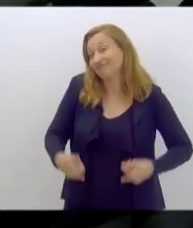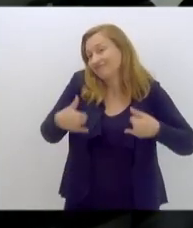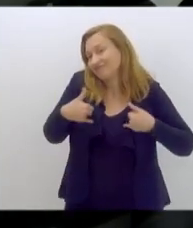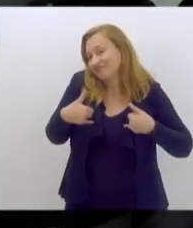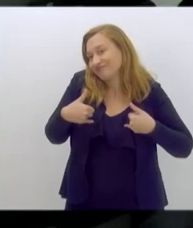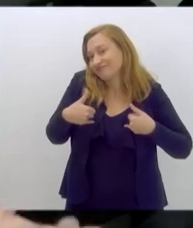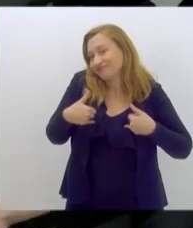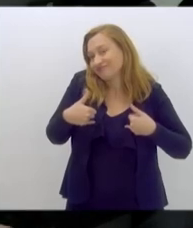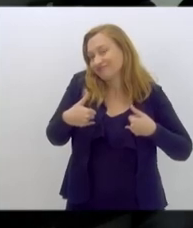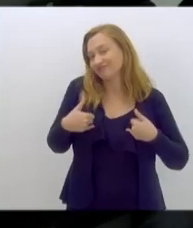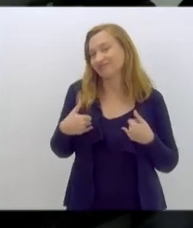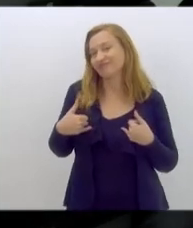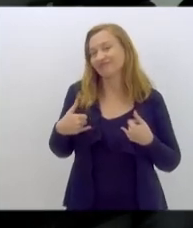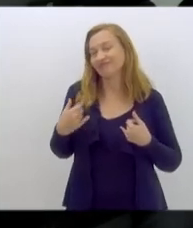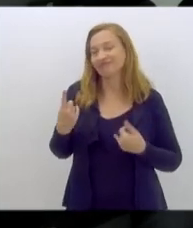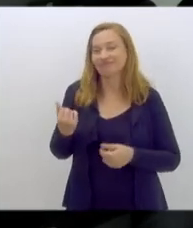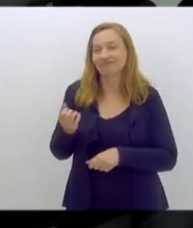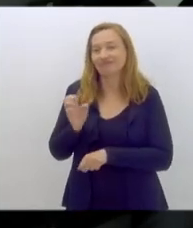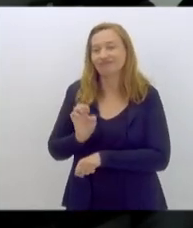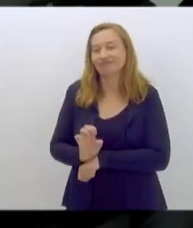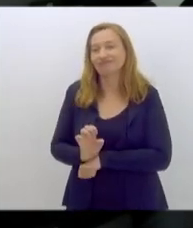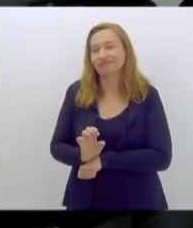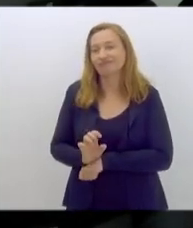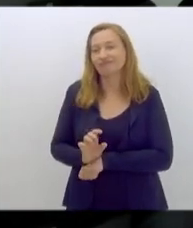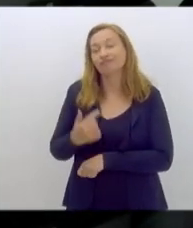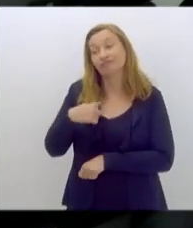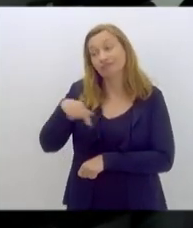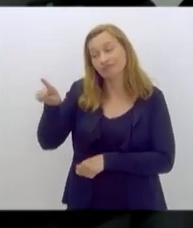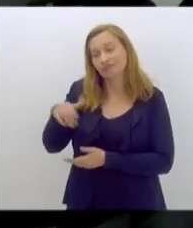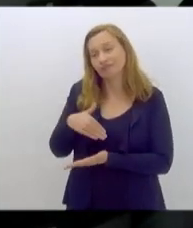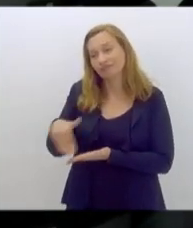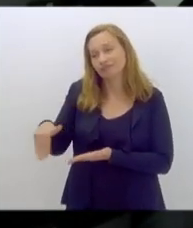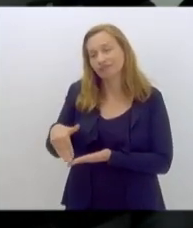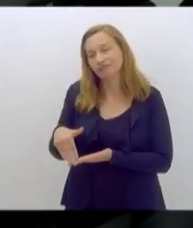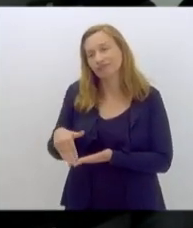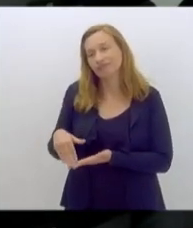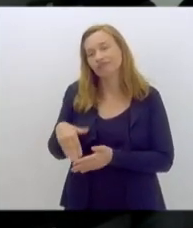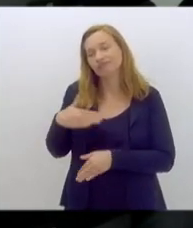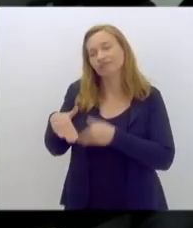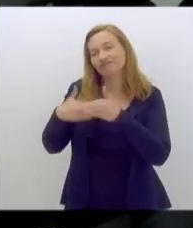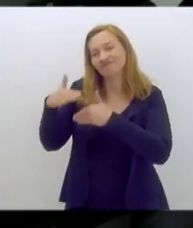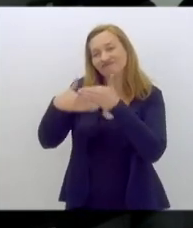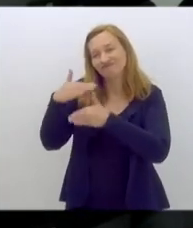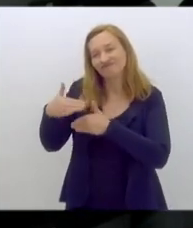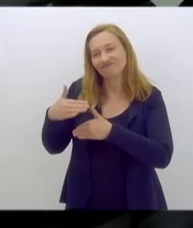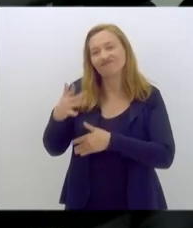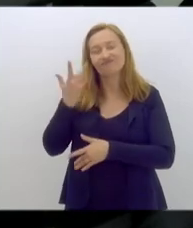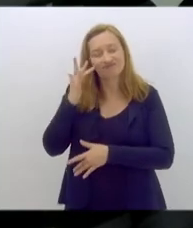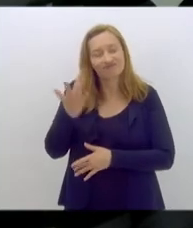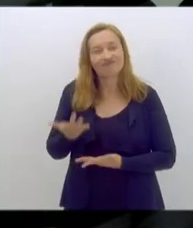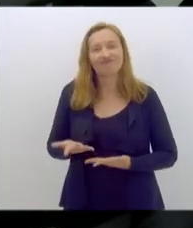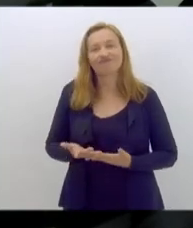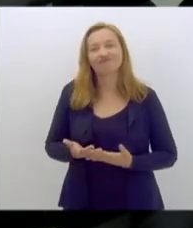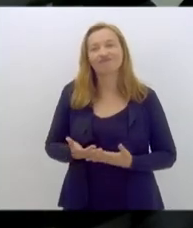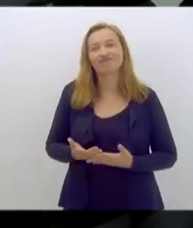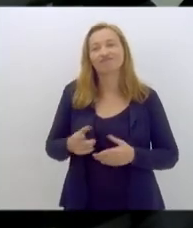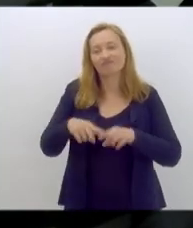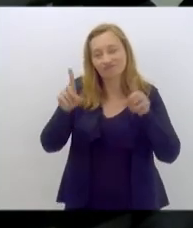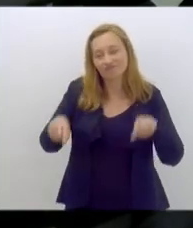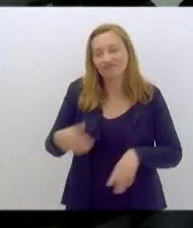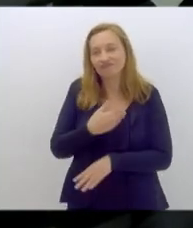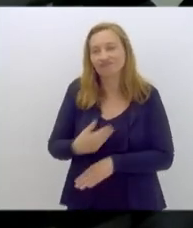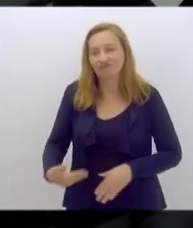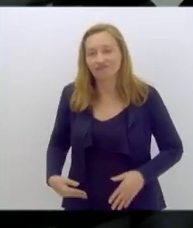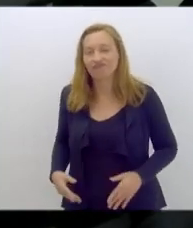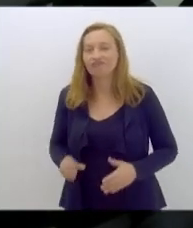o fato do Tesouro e eu quando tava lá secretário deles terem desenvolvido eu acho que é assim que o servidor público